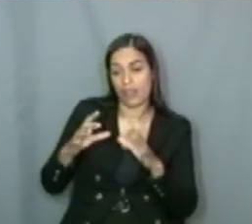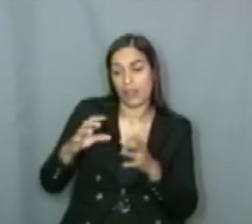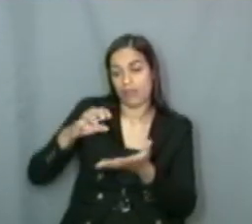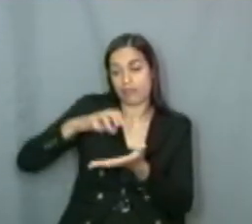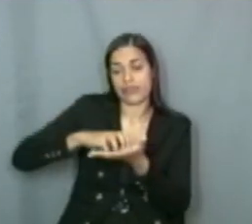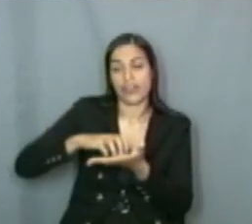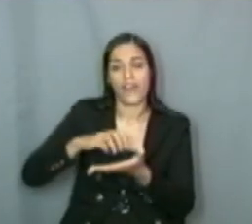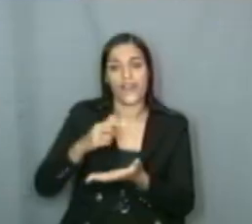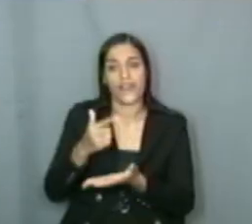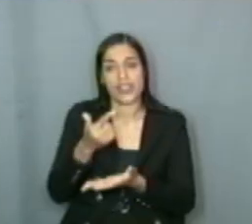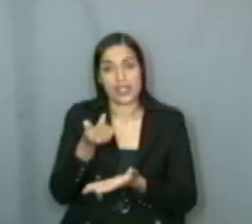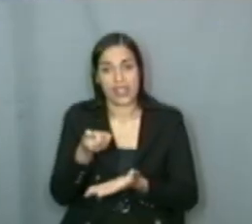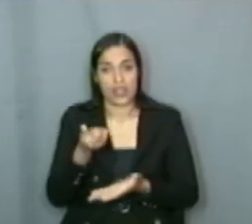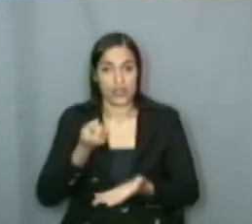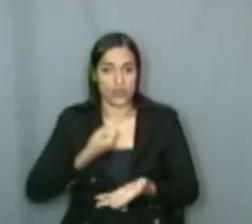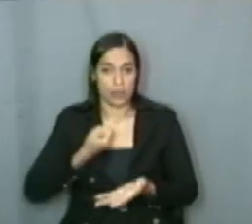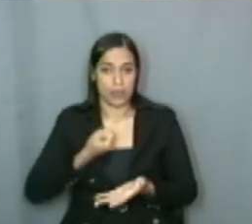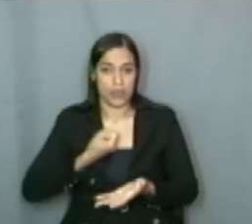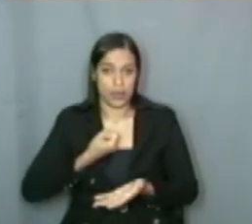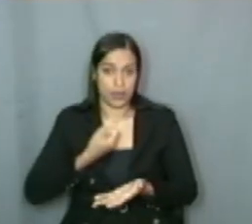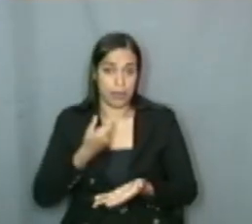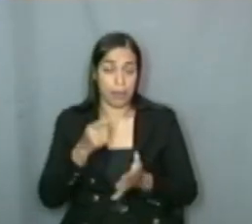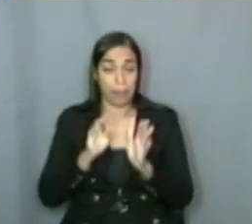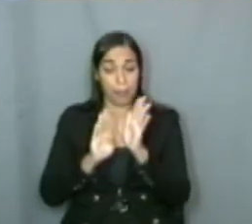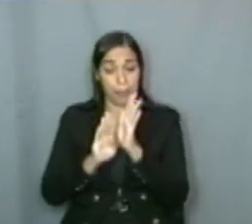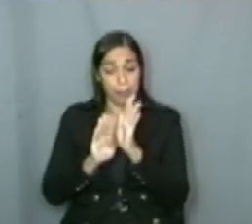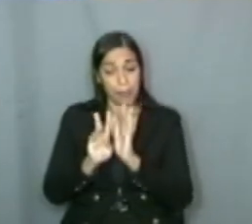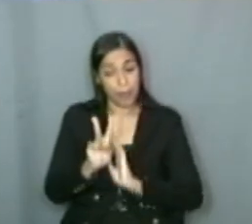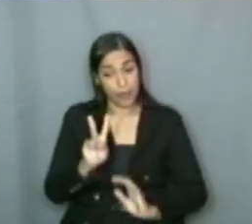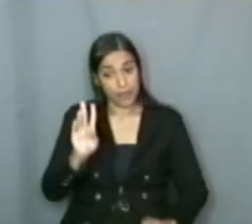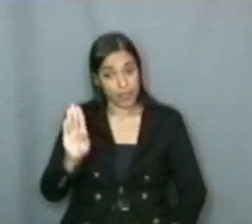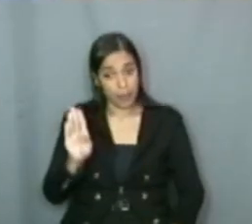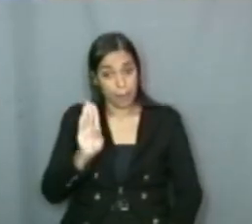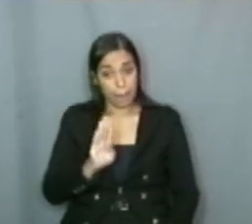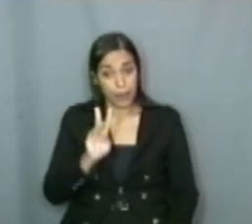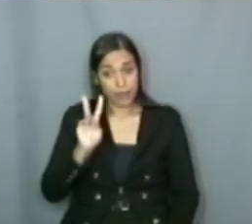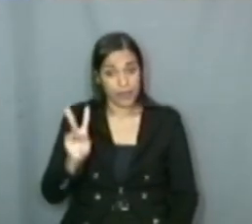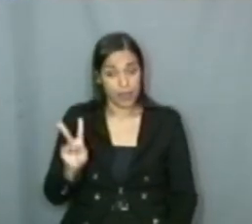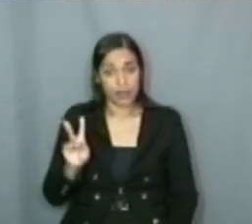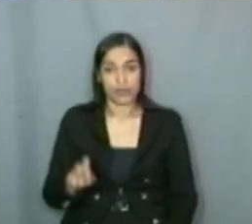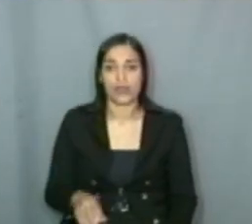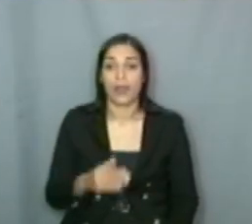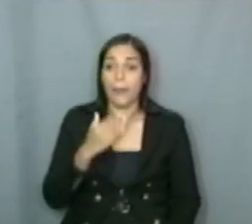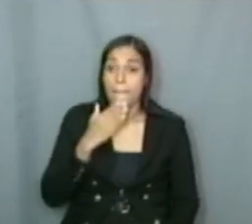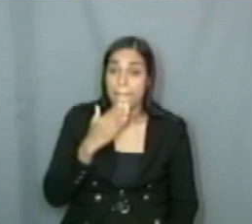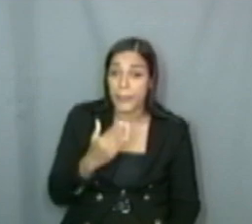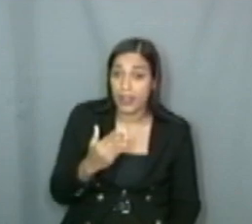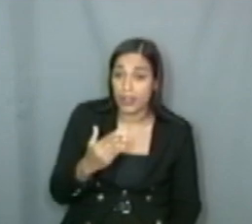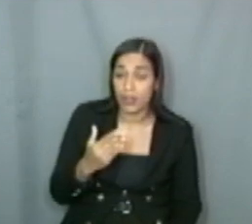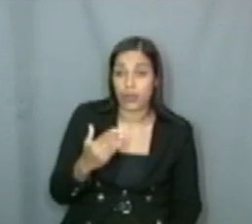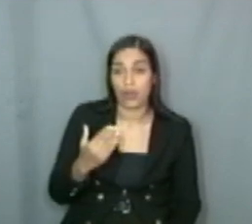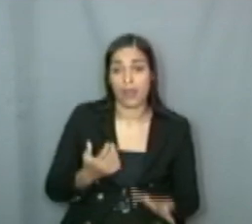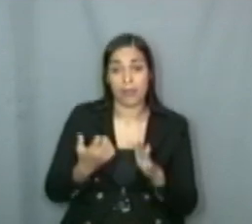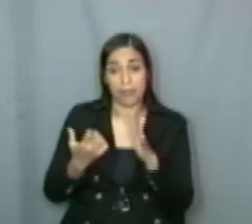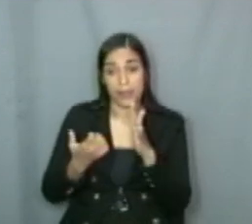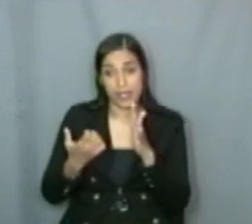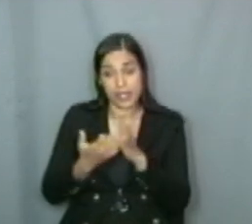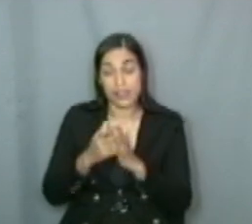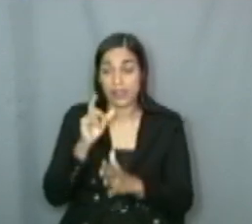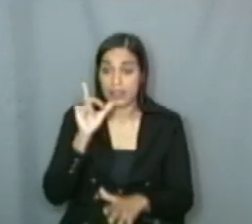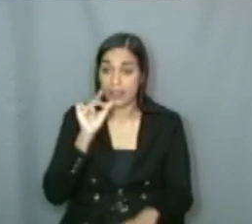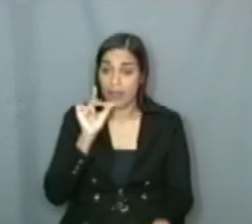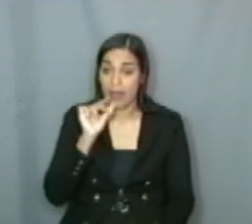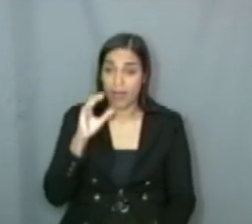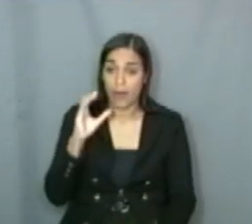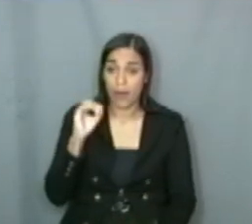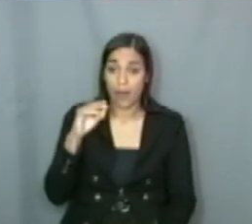na orla de Boa Viagem. Só que vejam como eu sou justo, viu? Eu estou fazendo o apelo à Compesa. Mas quem é que